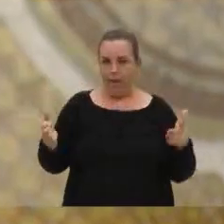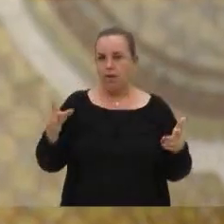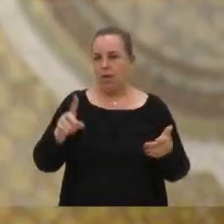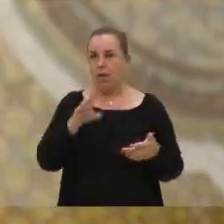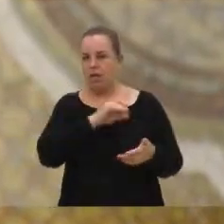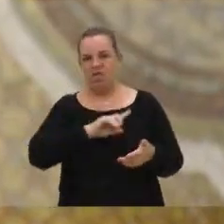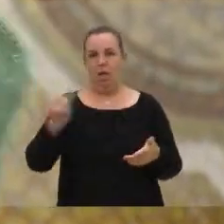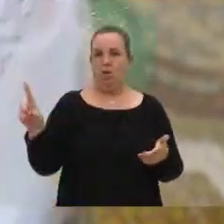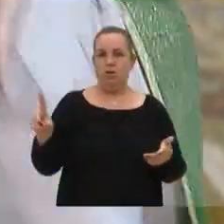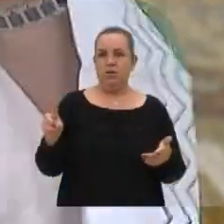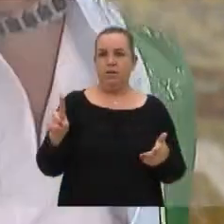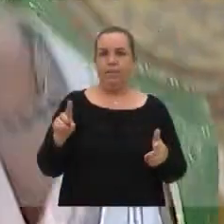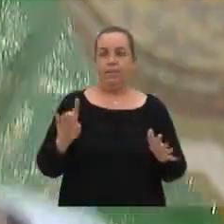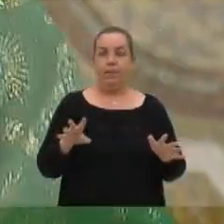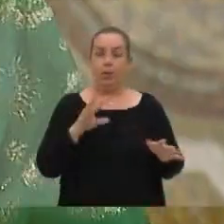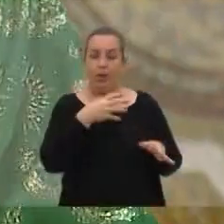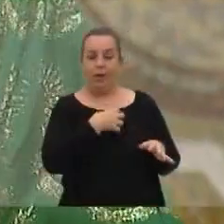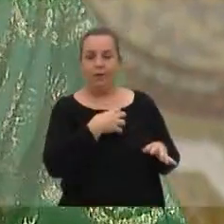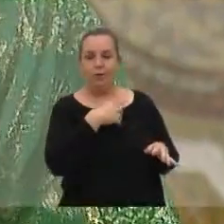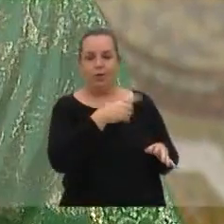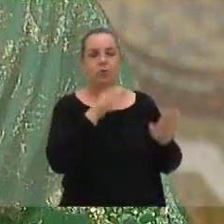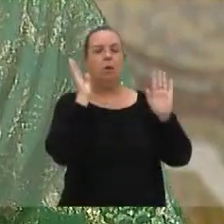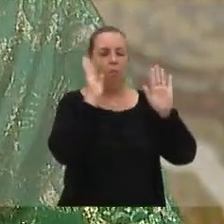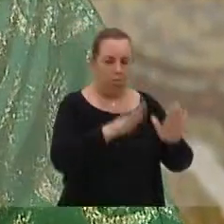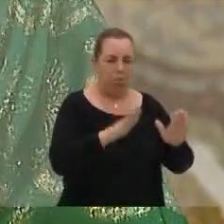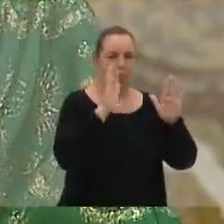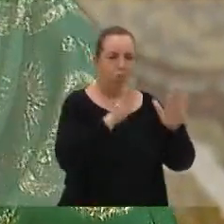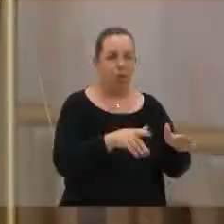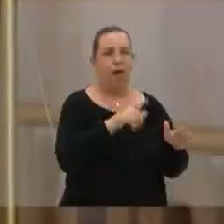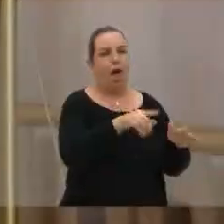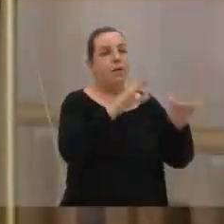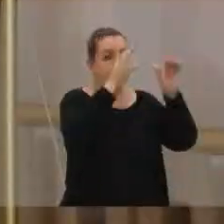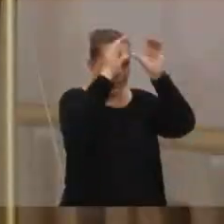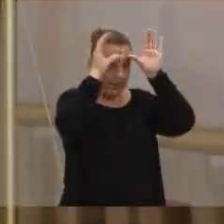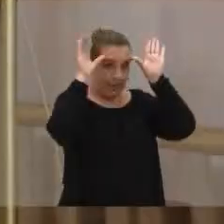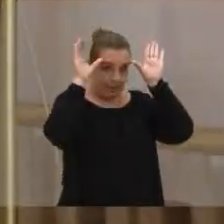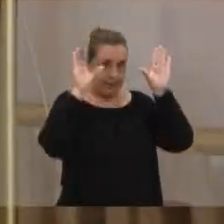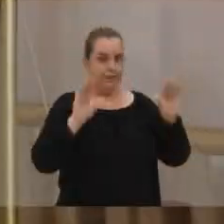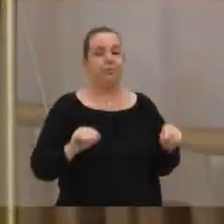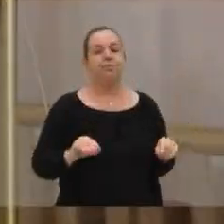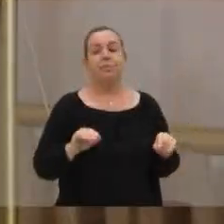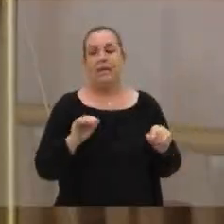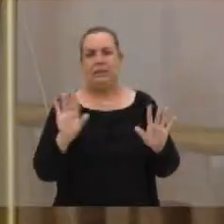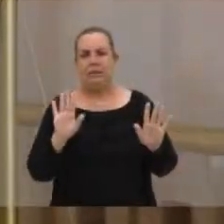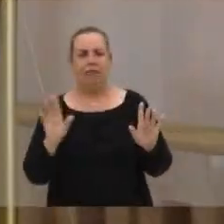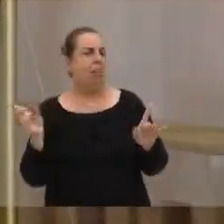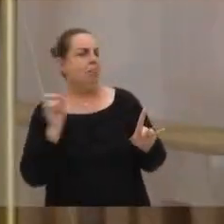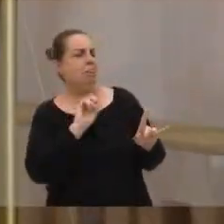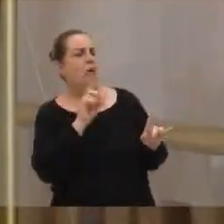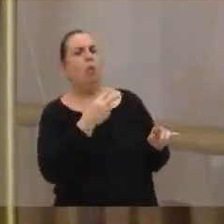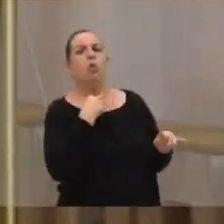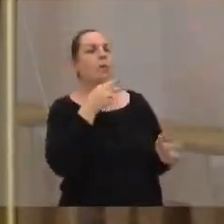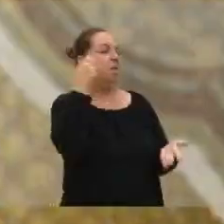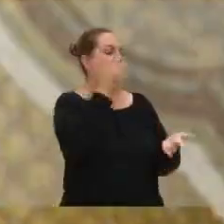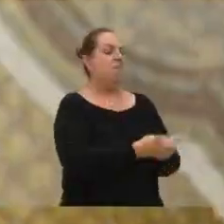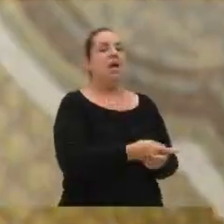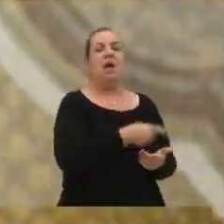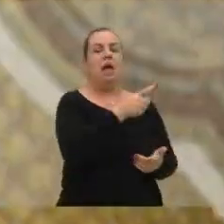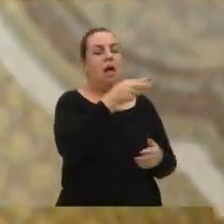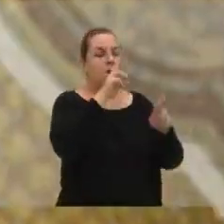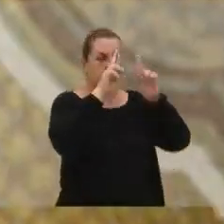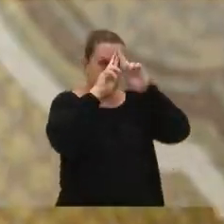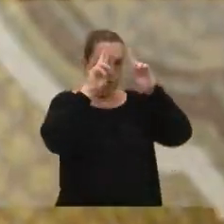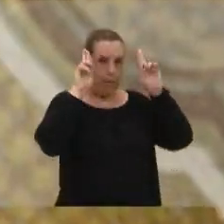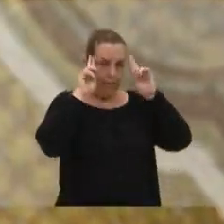Deus, então era uma forma de idolatria. Se ele dissesse, não, não é lícito pagar aos